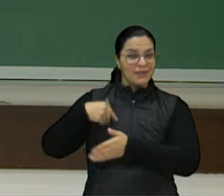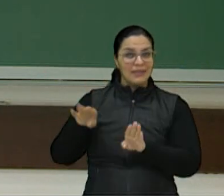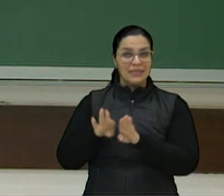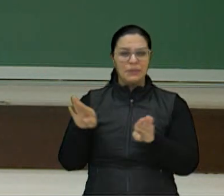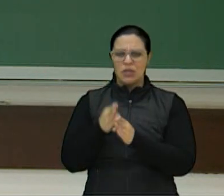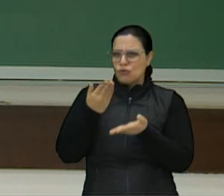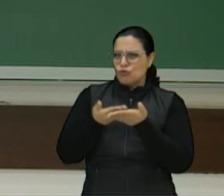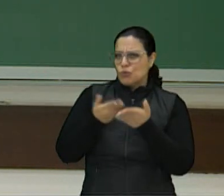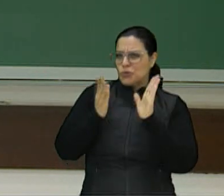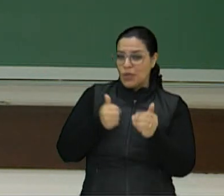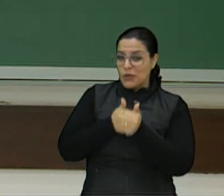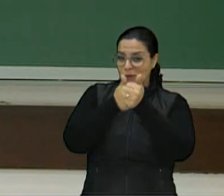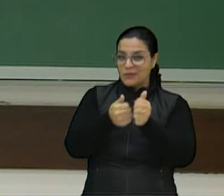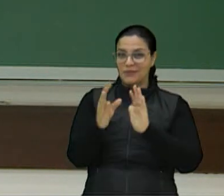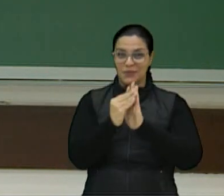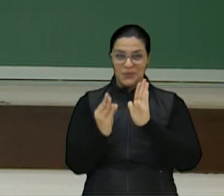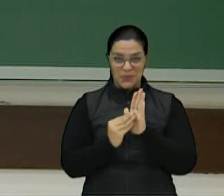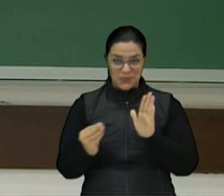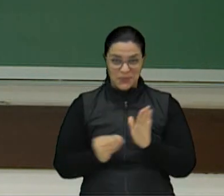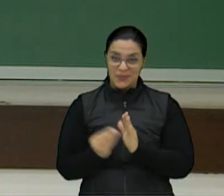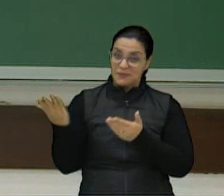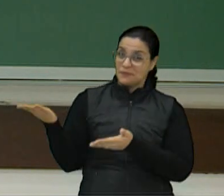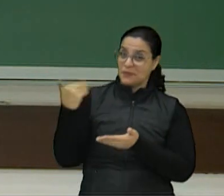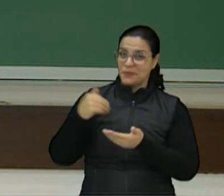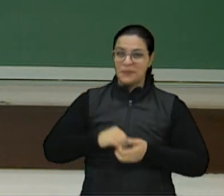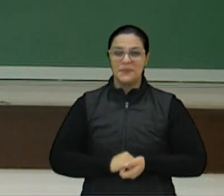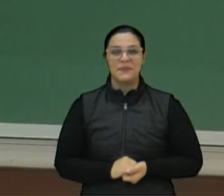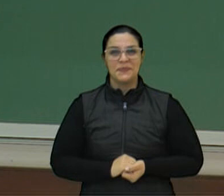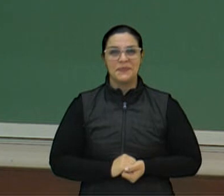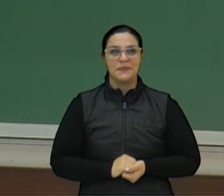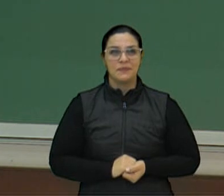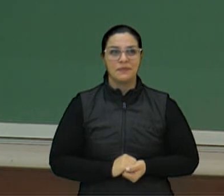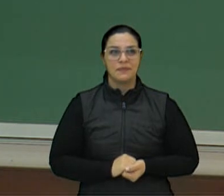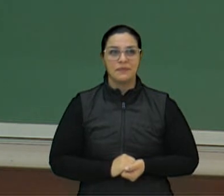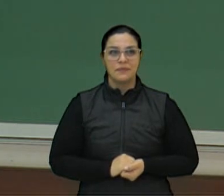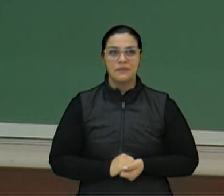nós estudamos e seguir com o conteúdo? Me acompanhem.